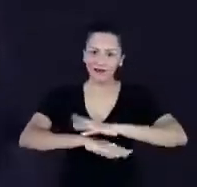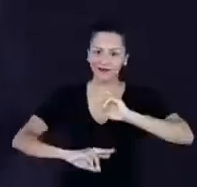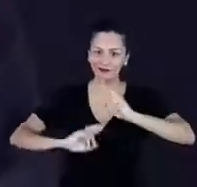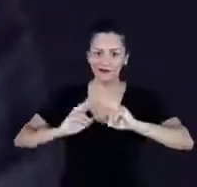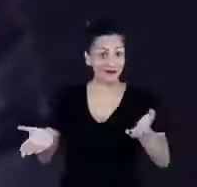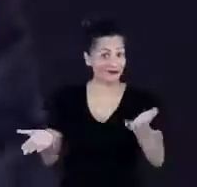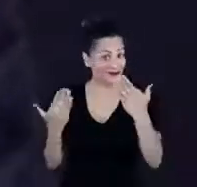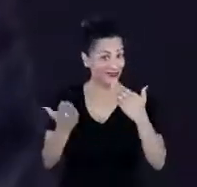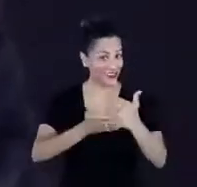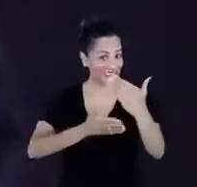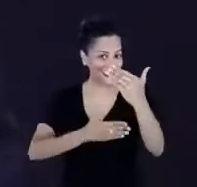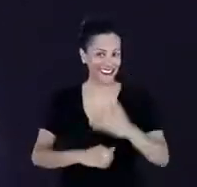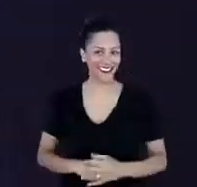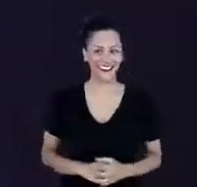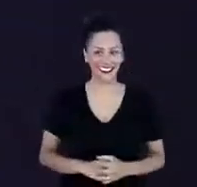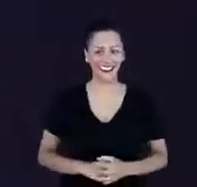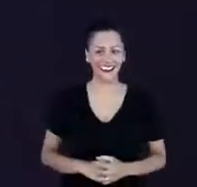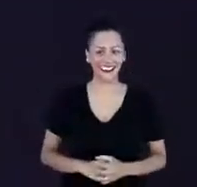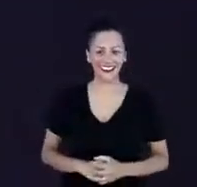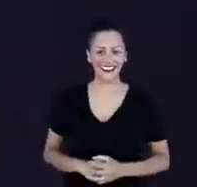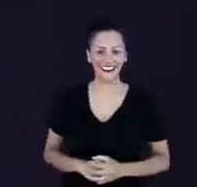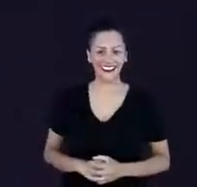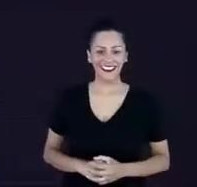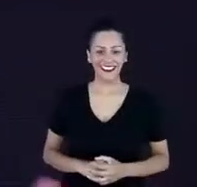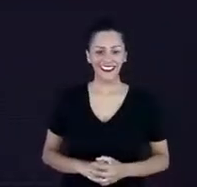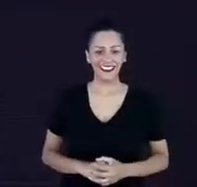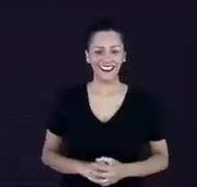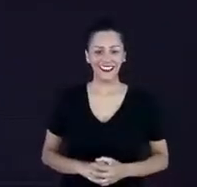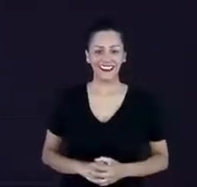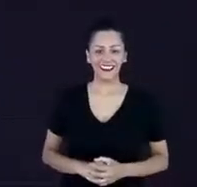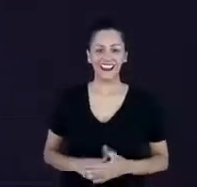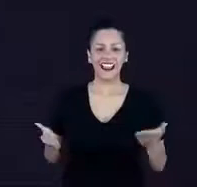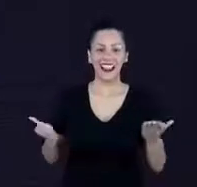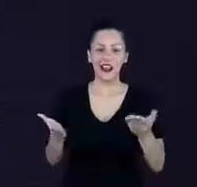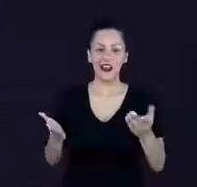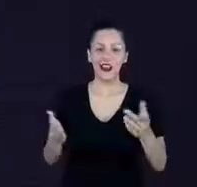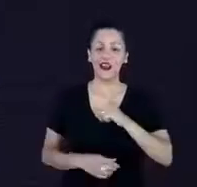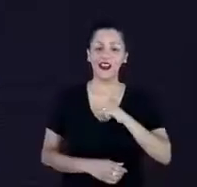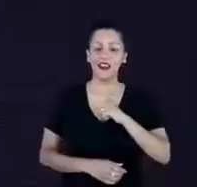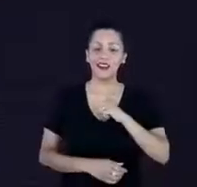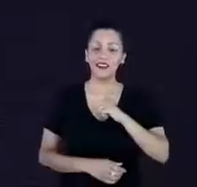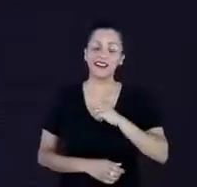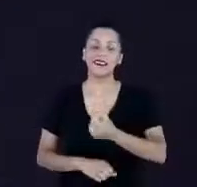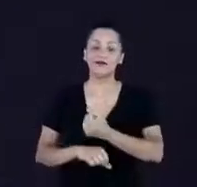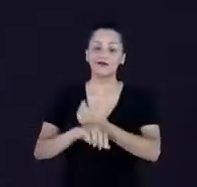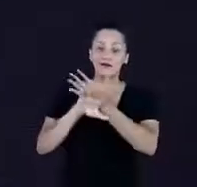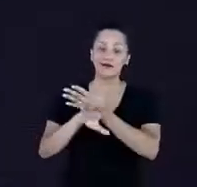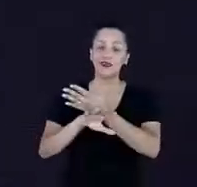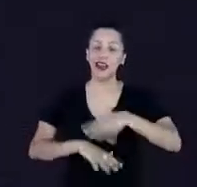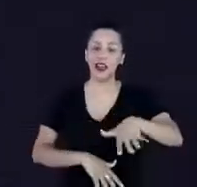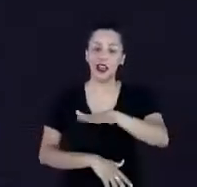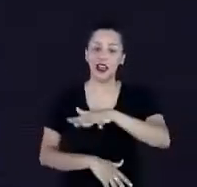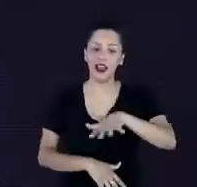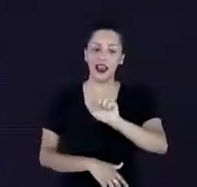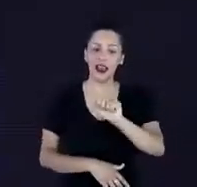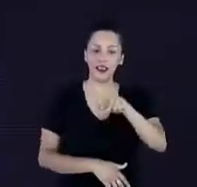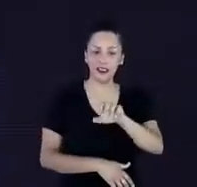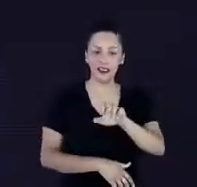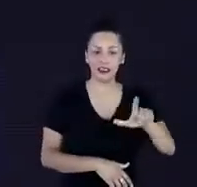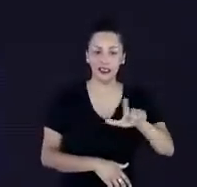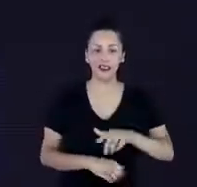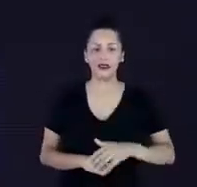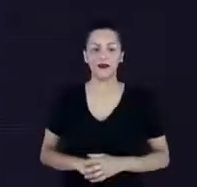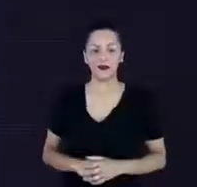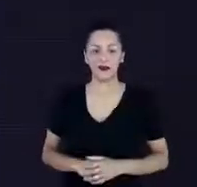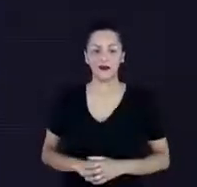começar para abrir o dia convido o diretor-geral da Agência Nacional de Energia Elétrica anel André pepitone